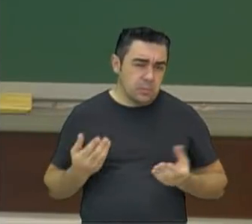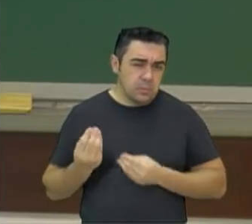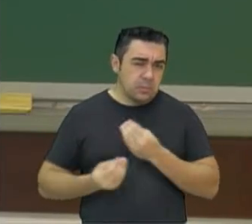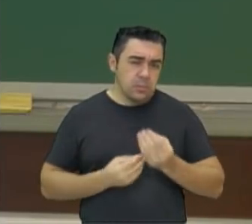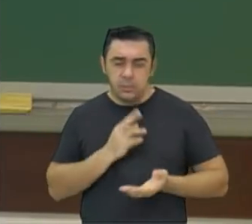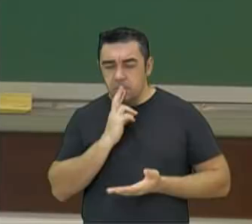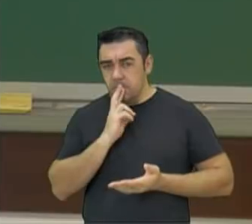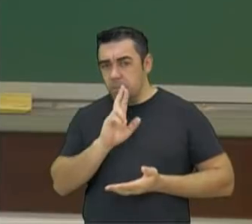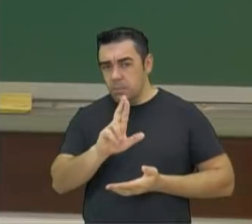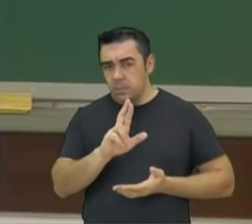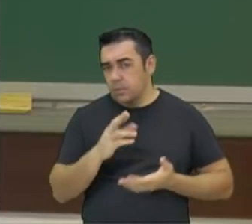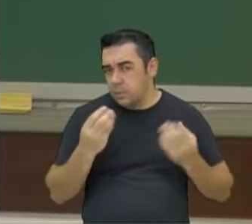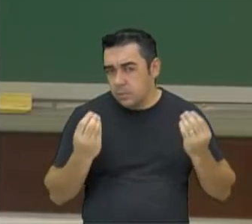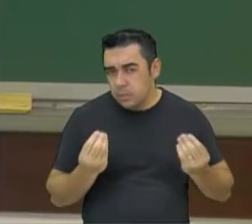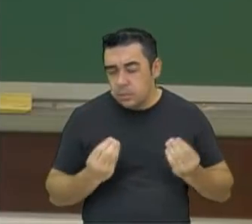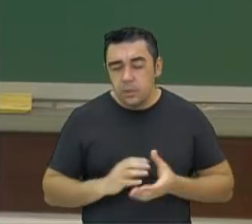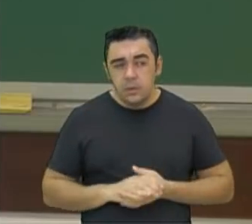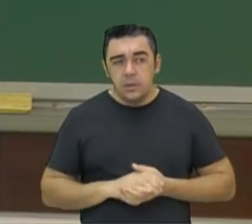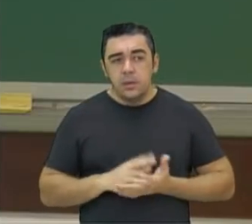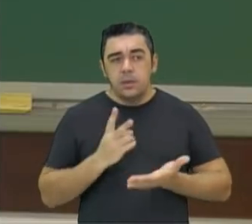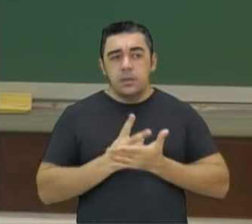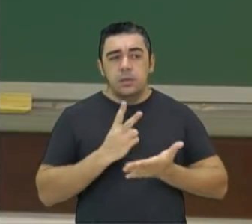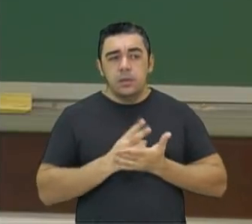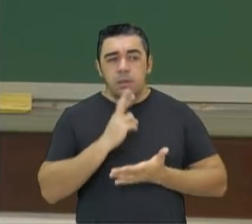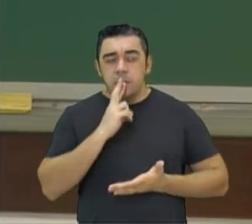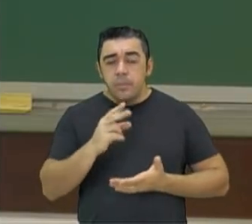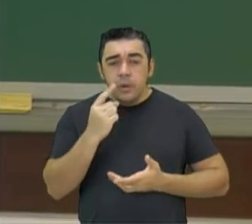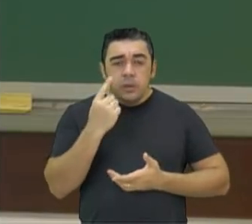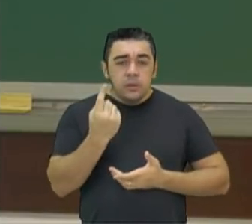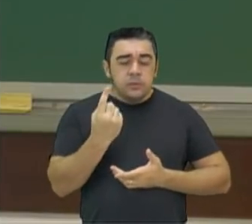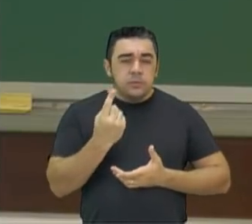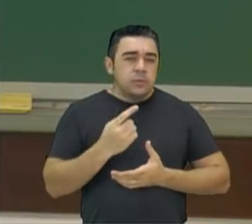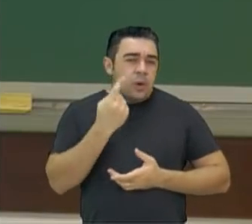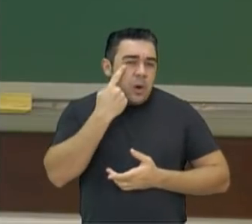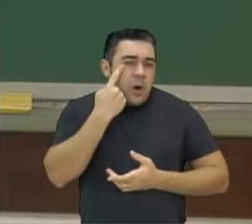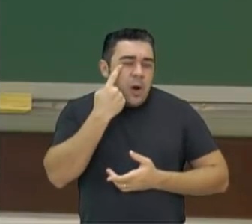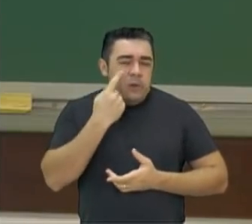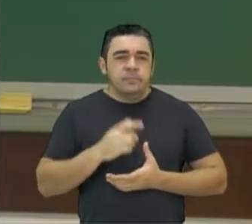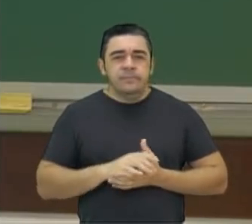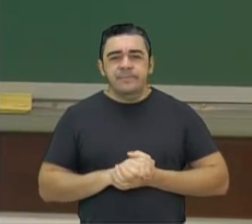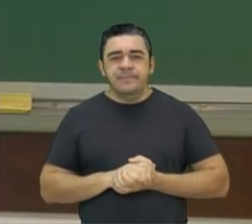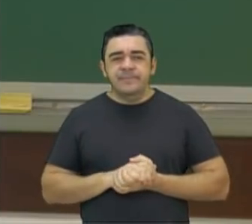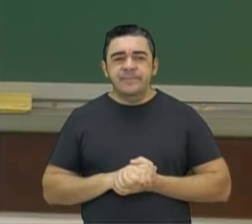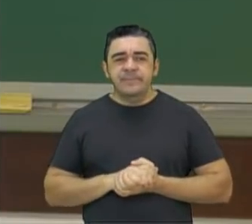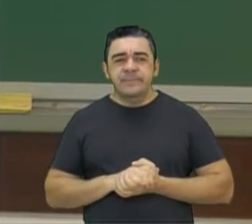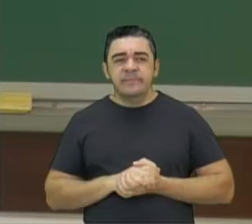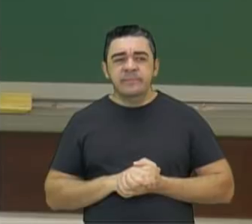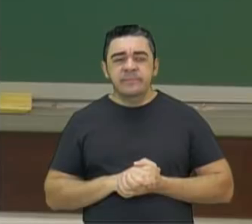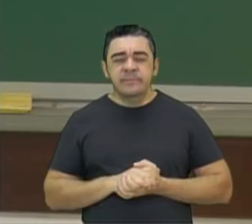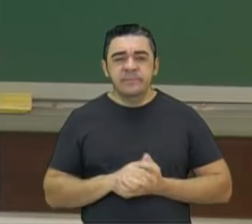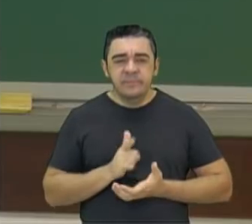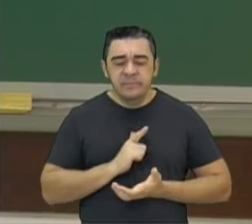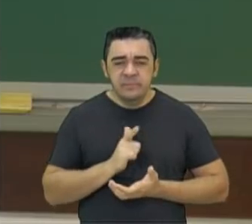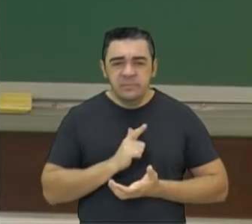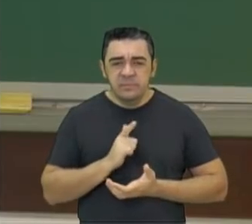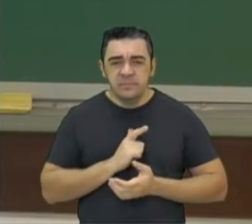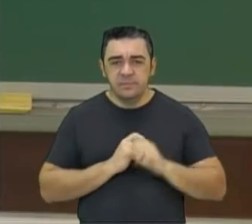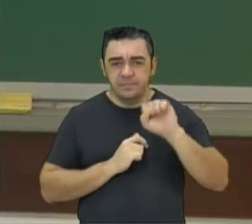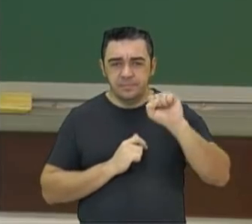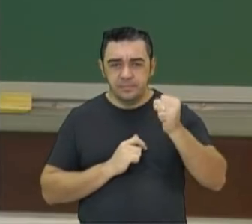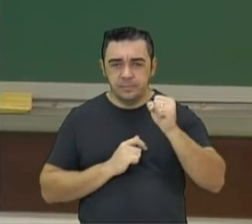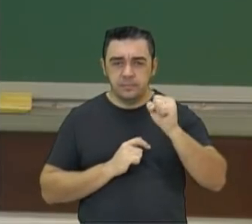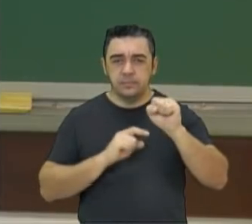os mesmos valores. A resposta será igual a 1. Vejamos aqui, ó. Então, temos